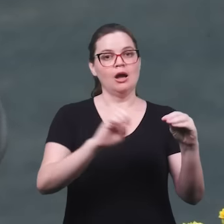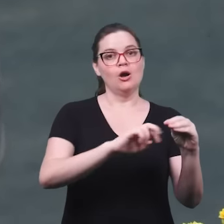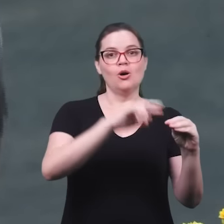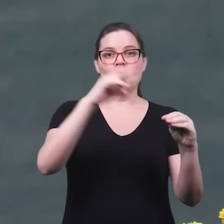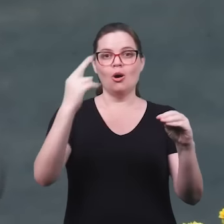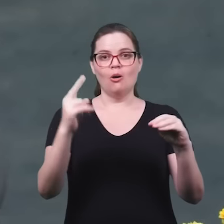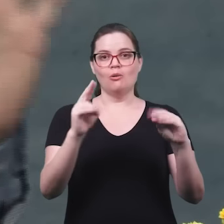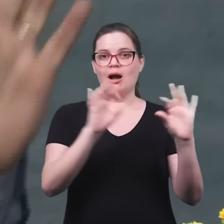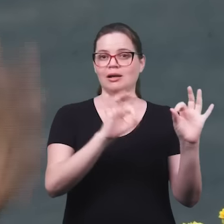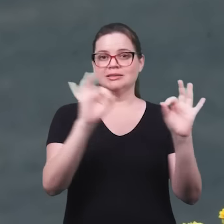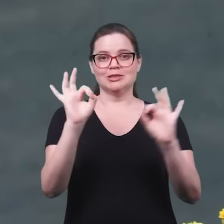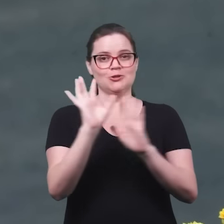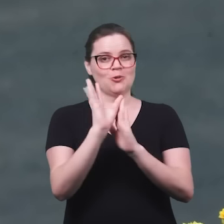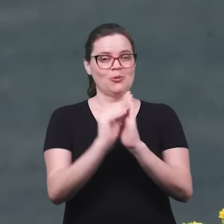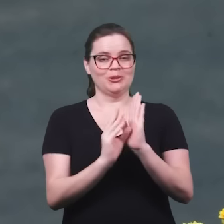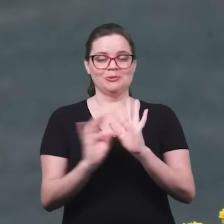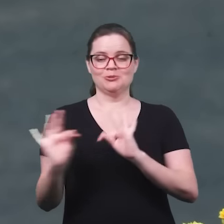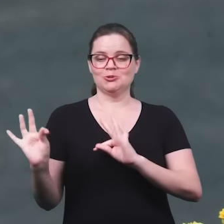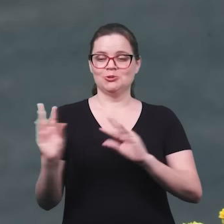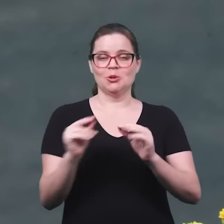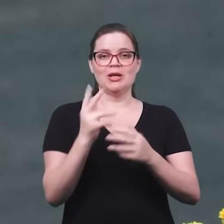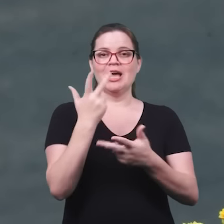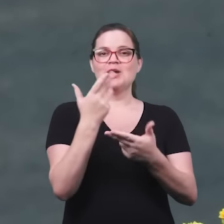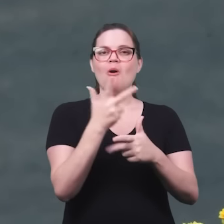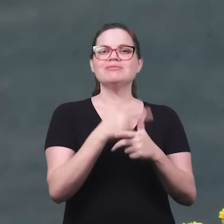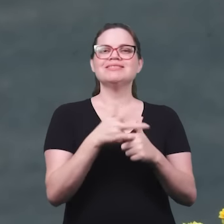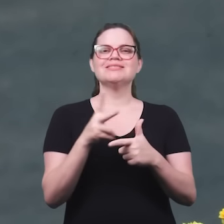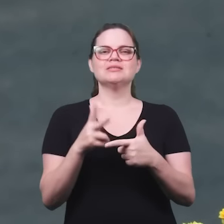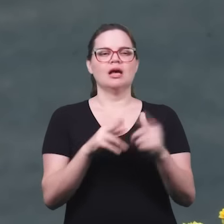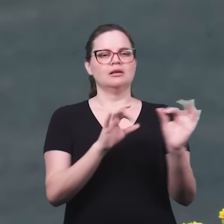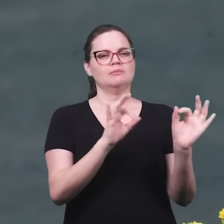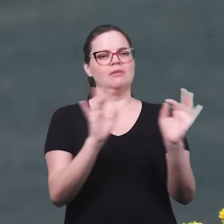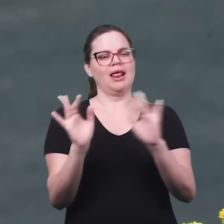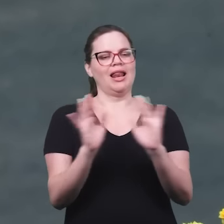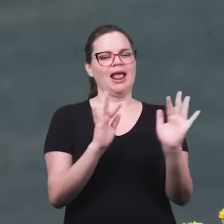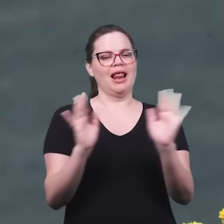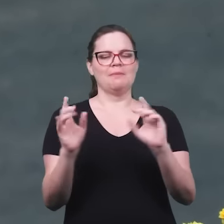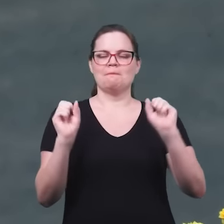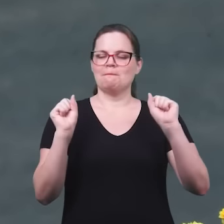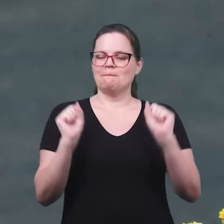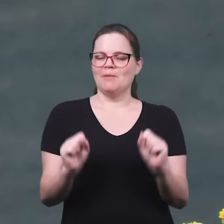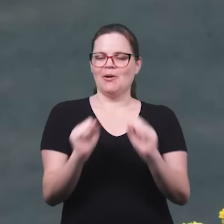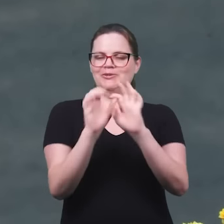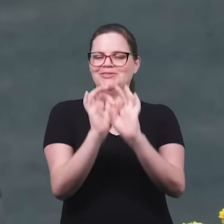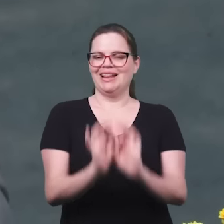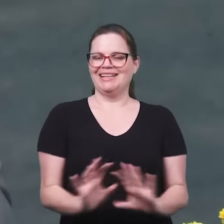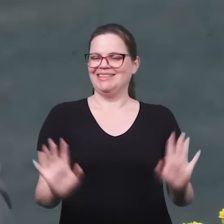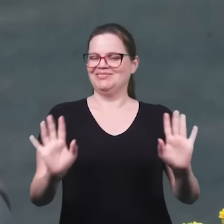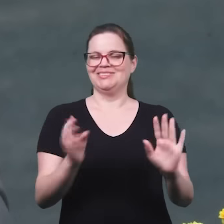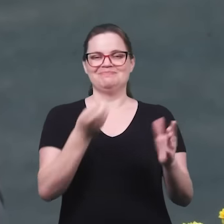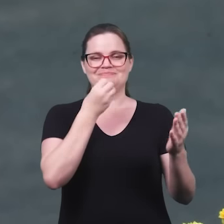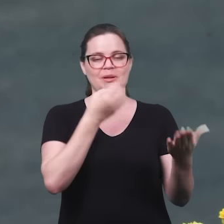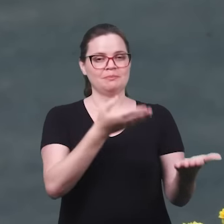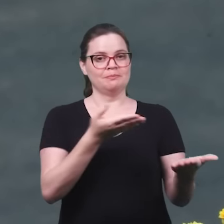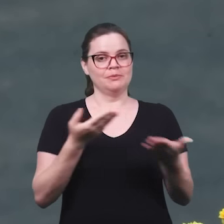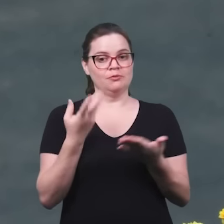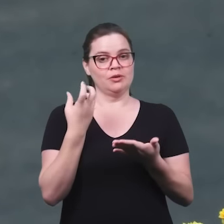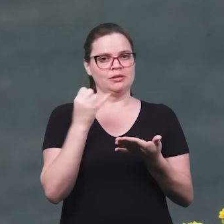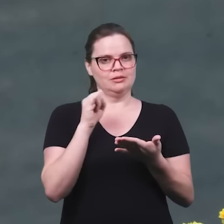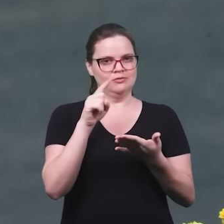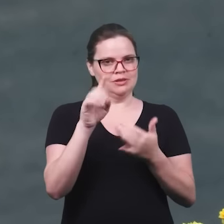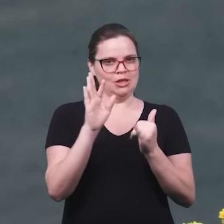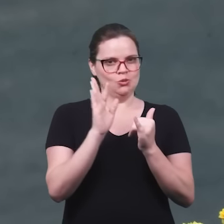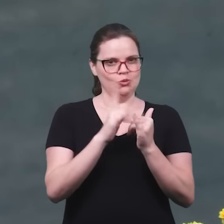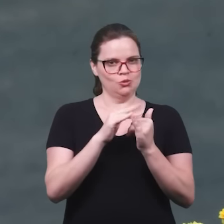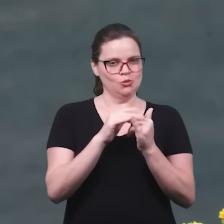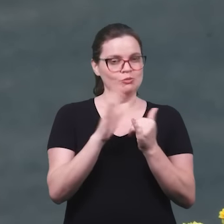assiste todos os conteúdos, é isso mesmo, não tem problema nenhum. Seja bem-vindo ao programa de hoje. E se você estiver no YouTube, não esqueça,